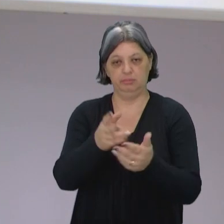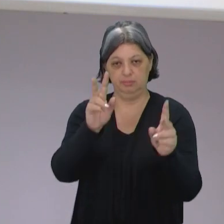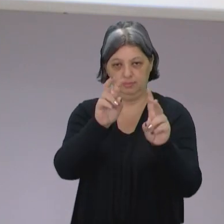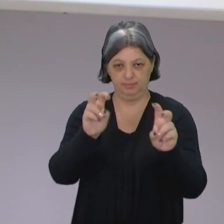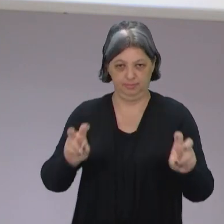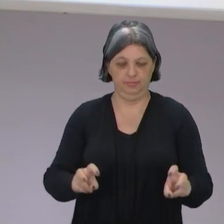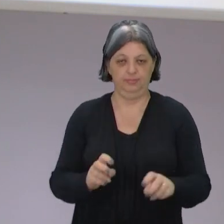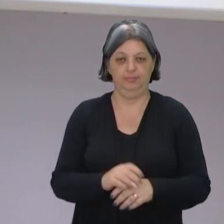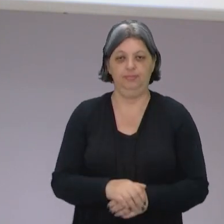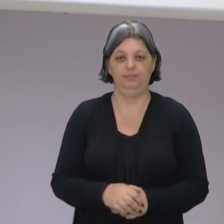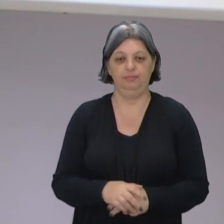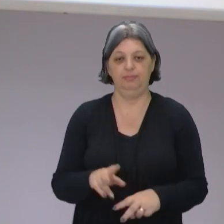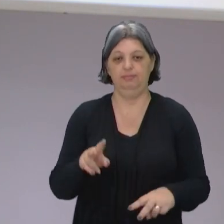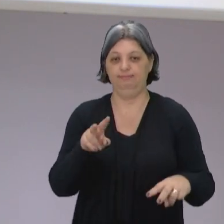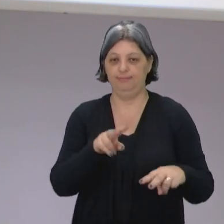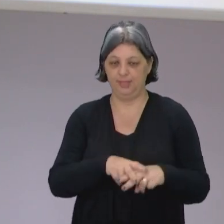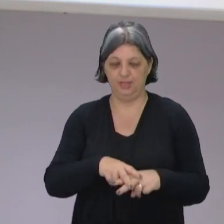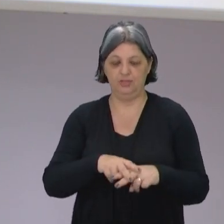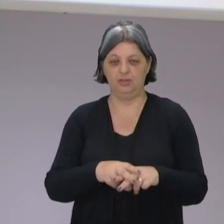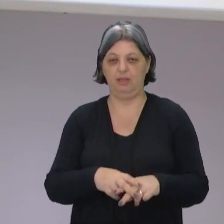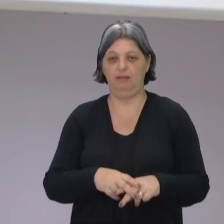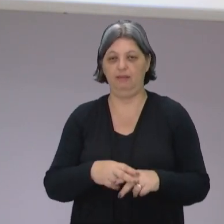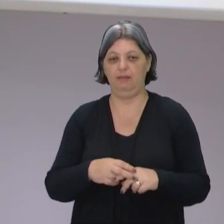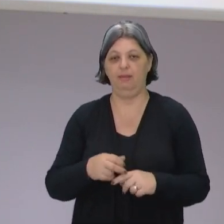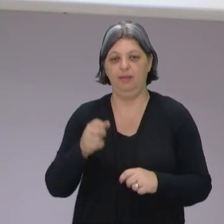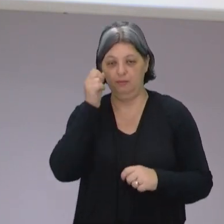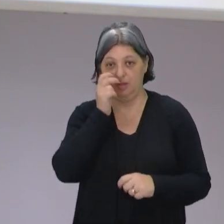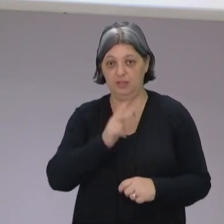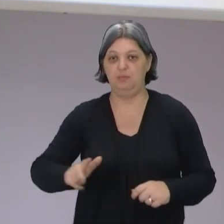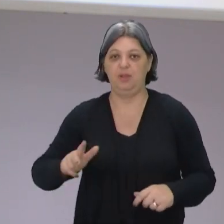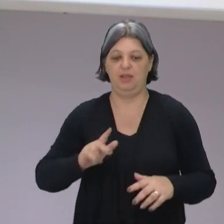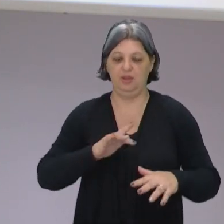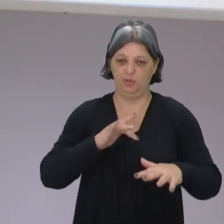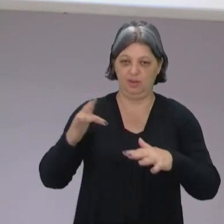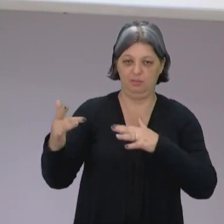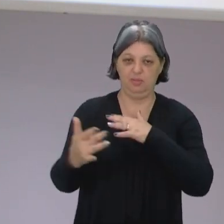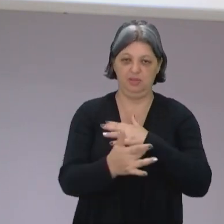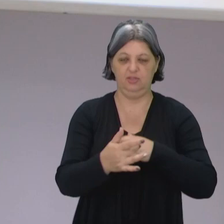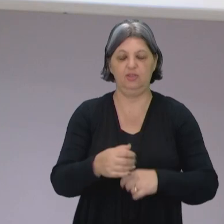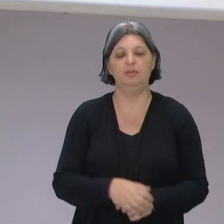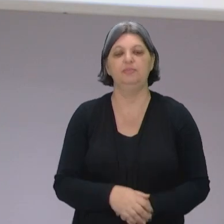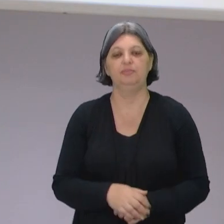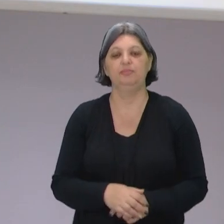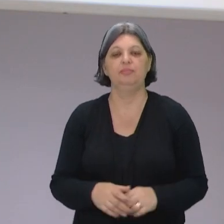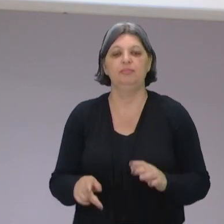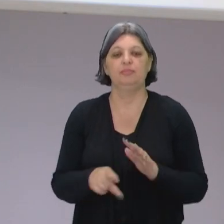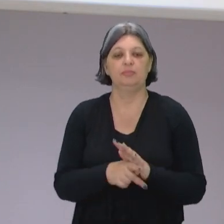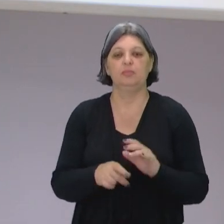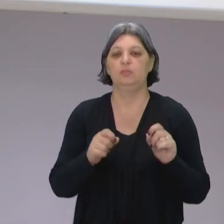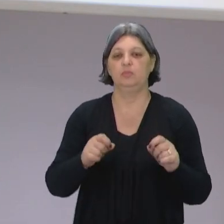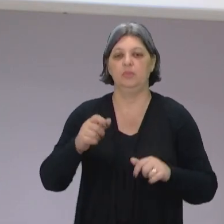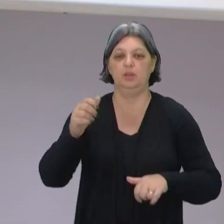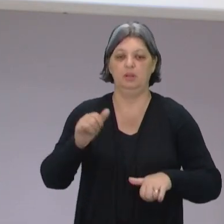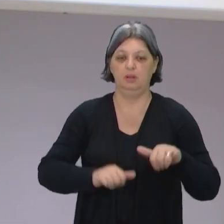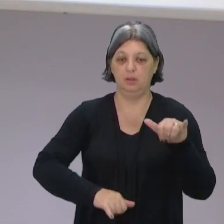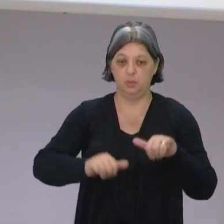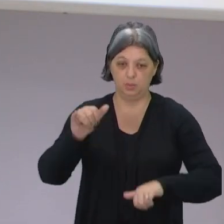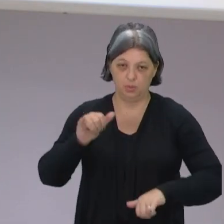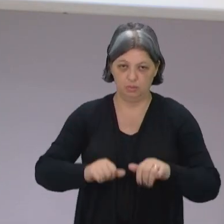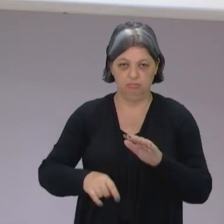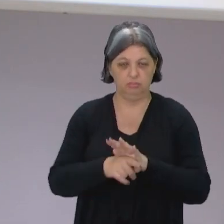aprofundamento hashtag Se Liga na Mídia. Eu sou o professor Mauro Farias. O componente que eu estou tratando com vocês é o Laboratório de